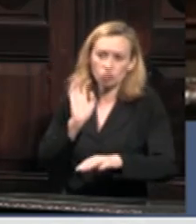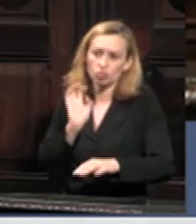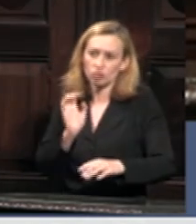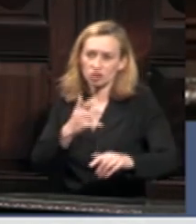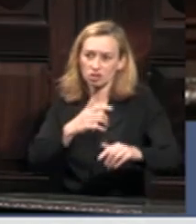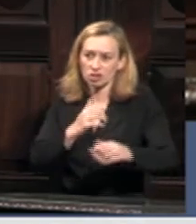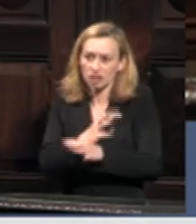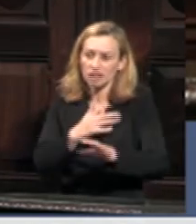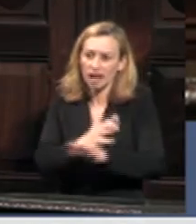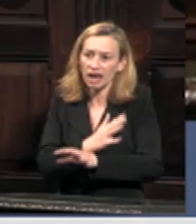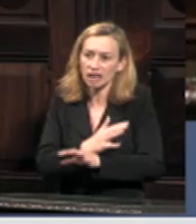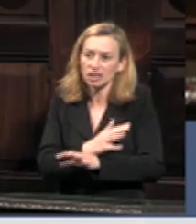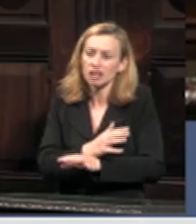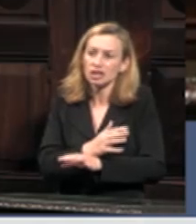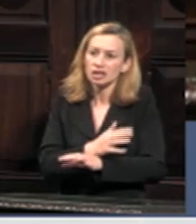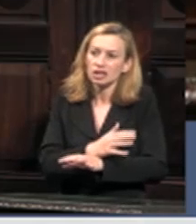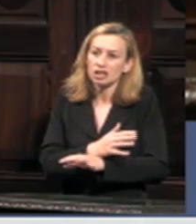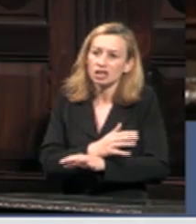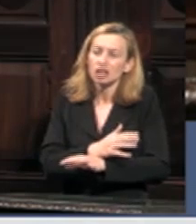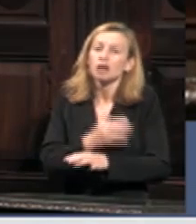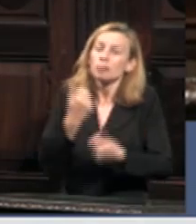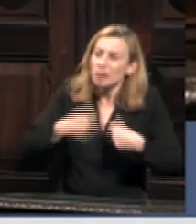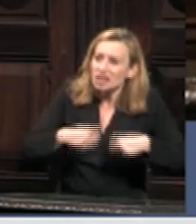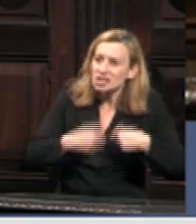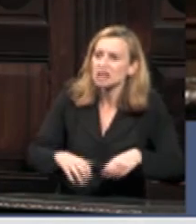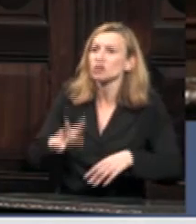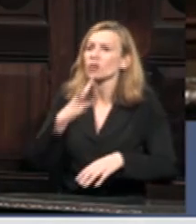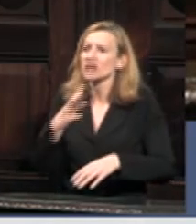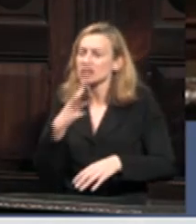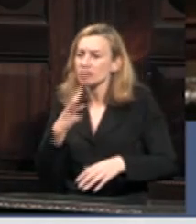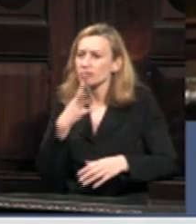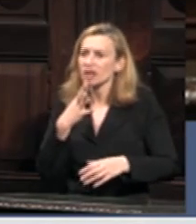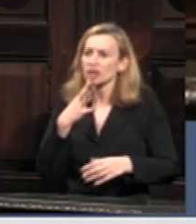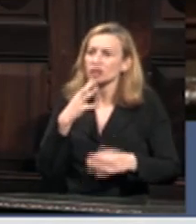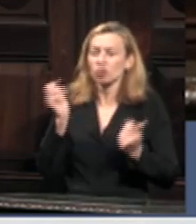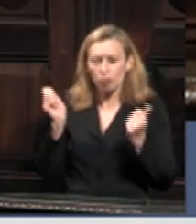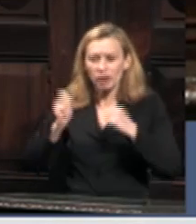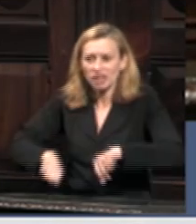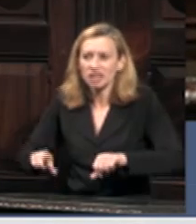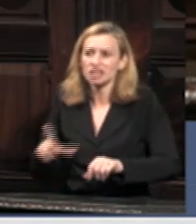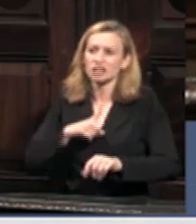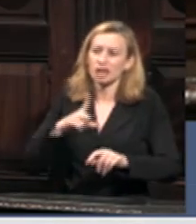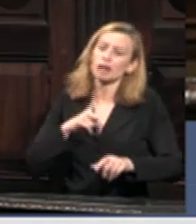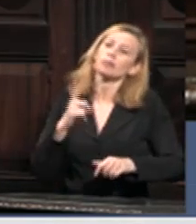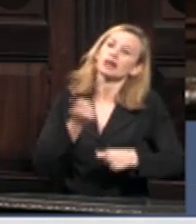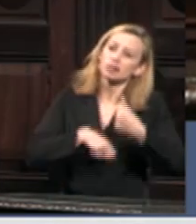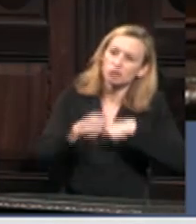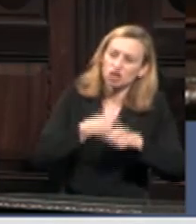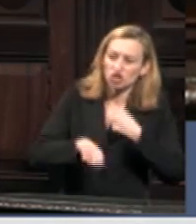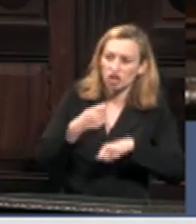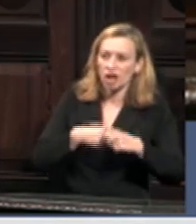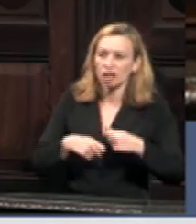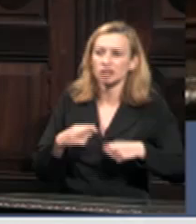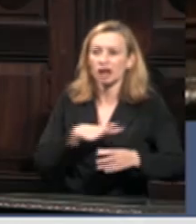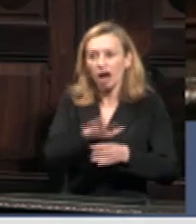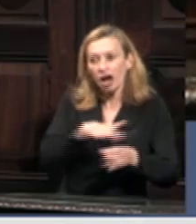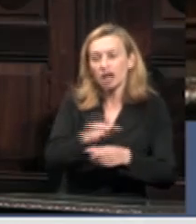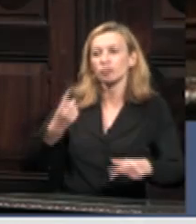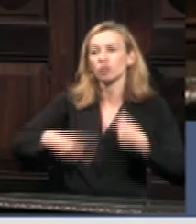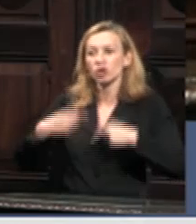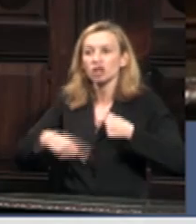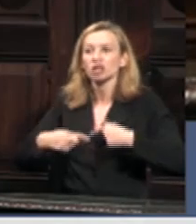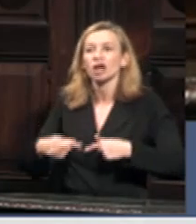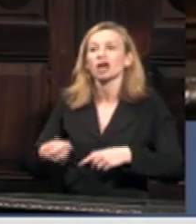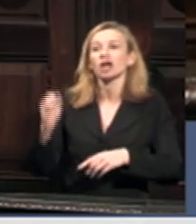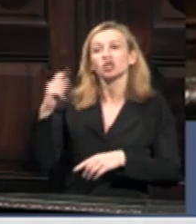É preciso experiência, conhecimento, talento e capacidade de articulação política. Isso Eduardo Paes mostrou